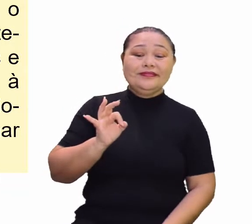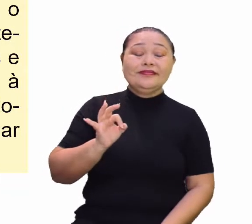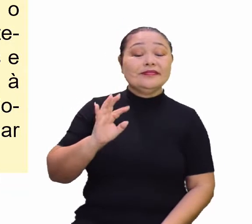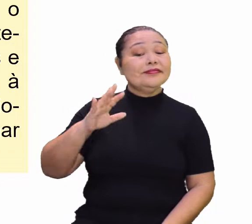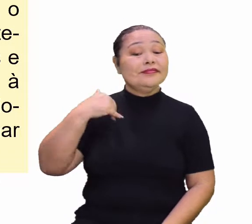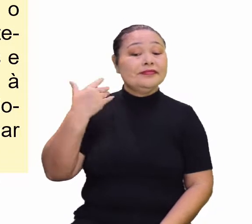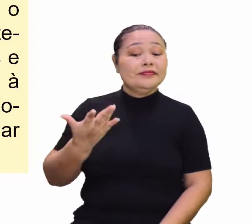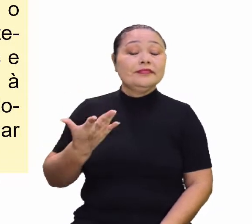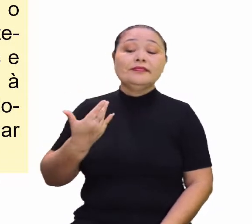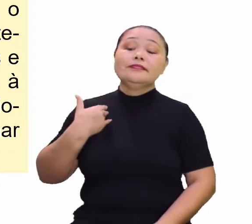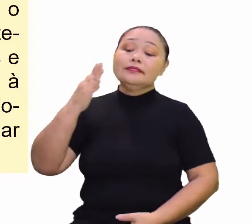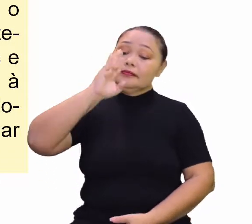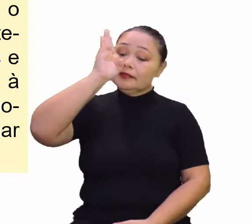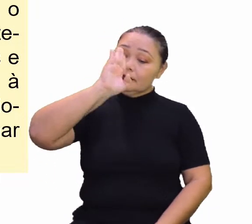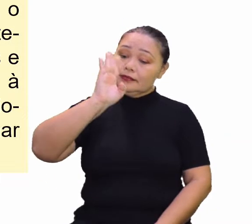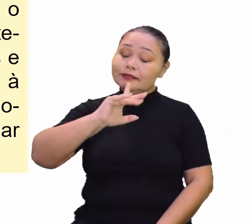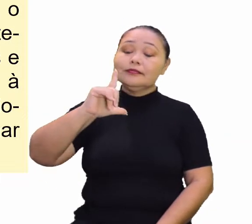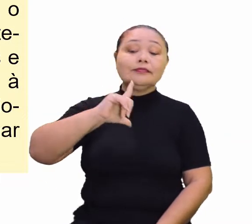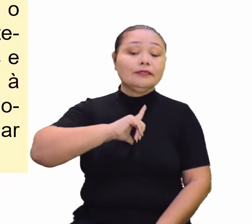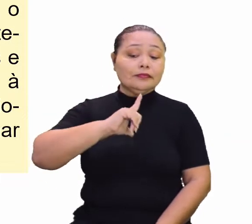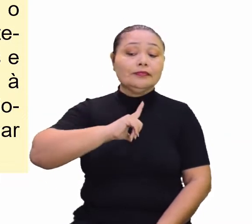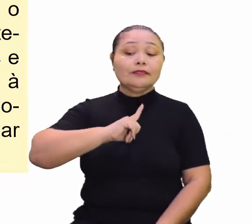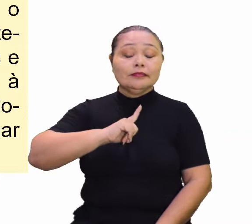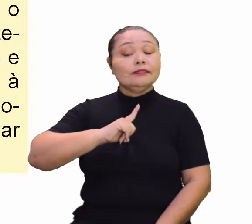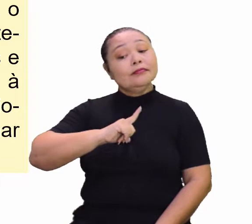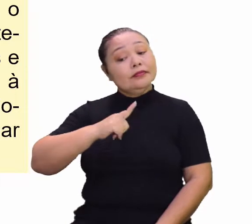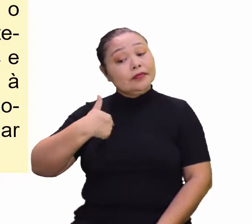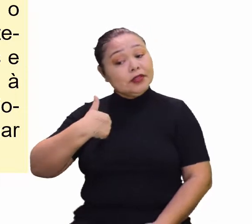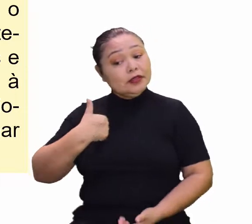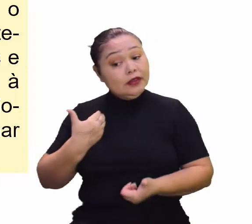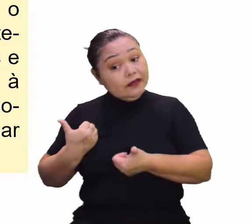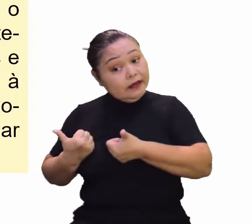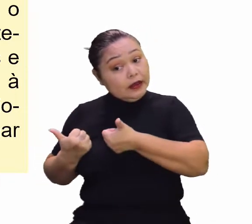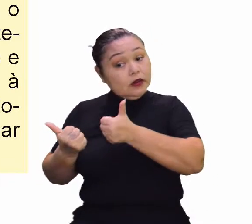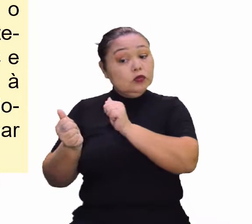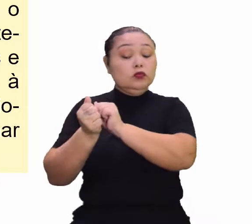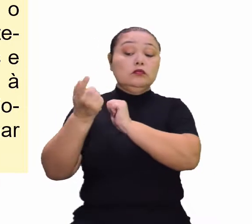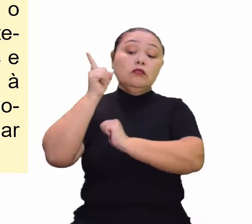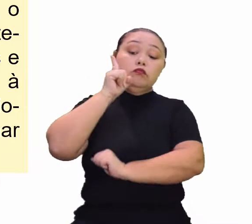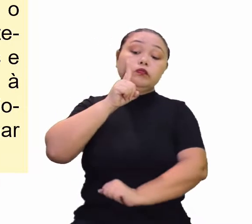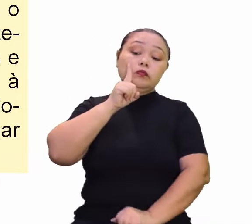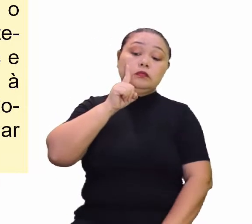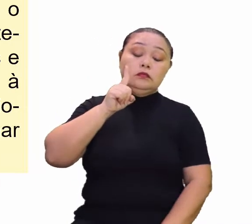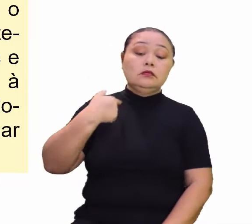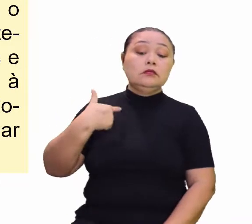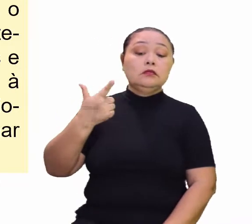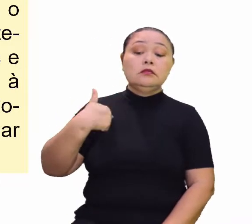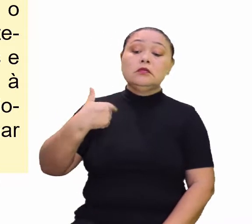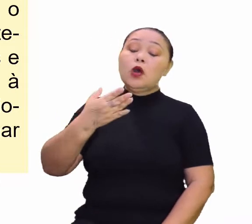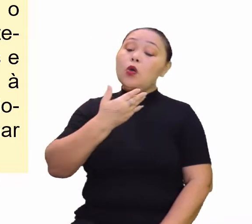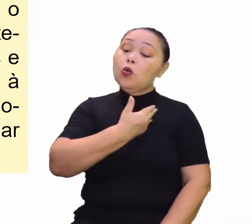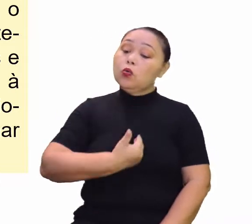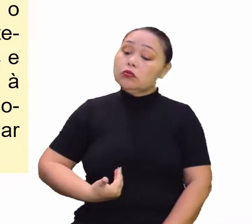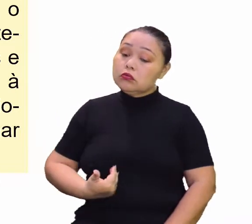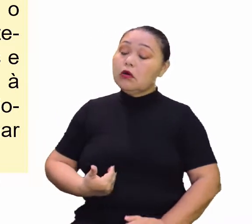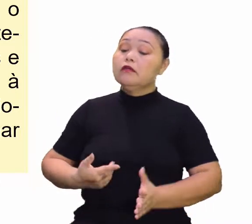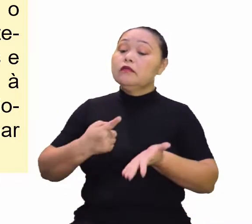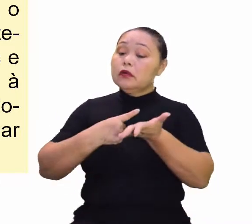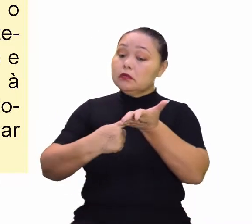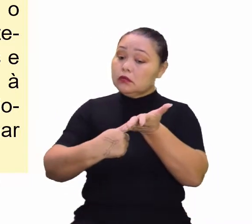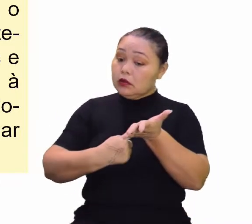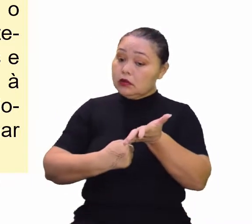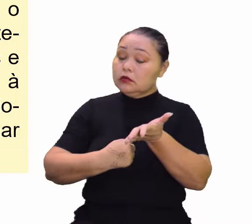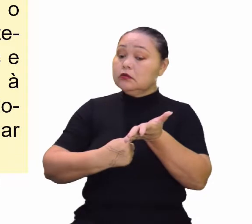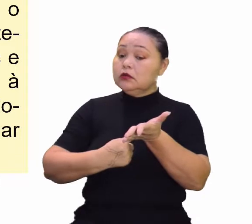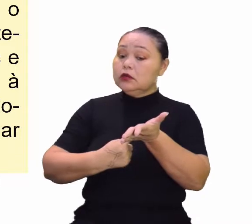Exatamente. E aí o Brasil teve que ficar a favor dos Estados Unidos. Então, a partir desse momento, realmente o governo se compromete. Isso,